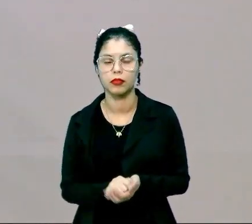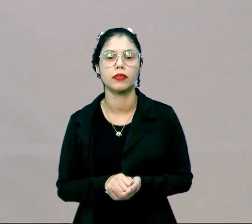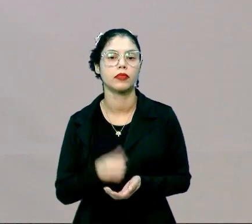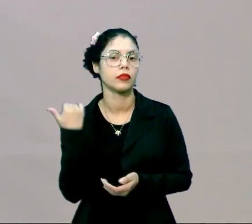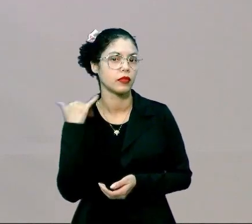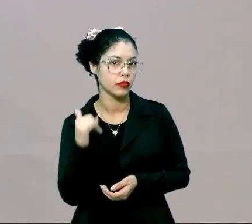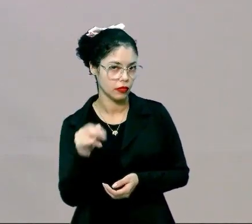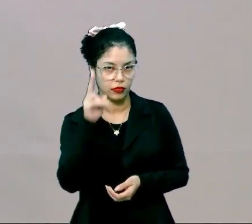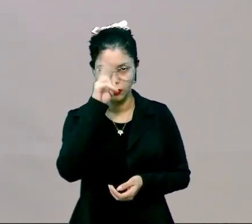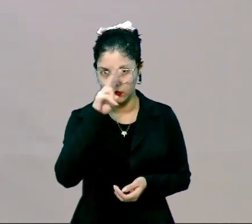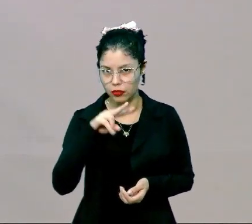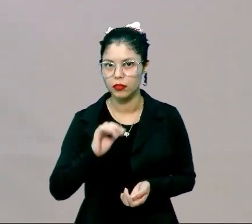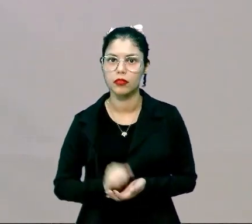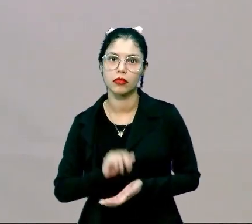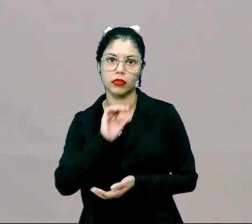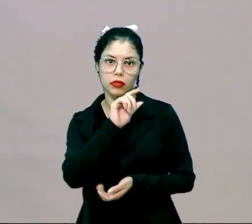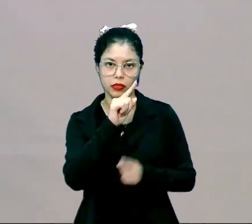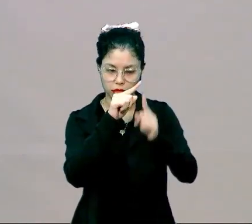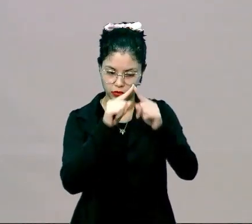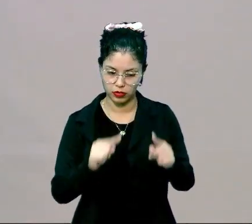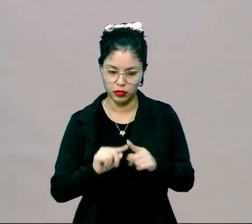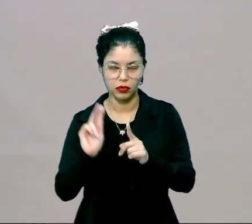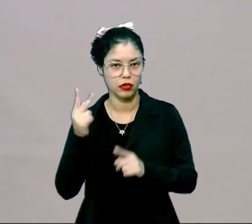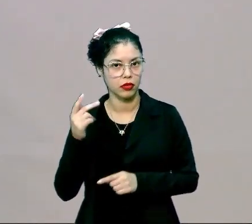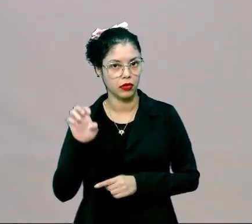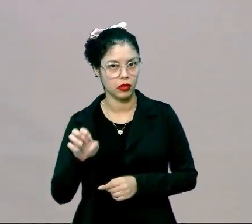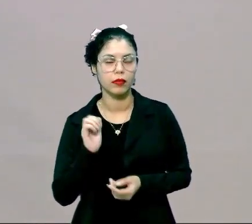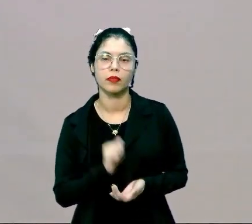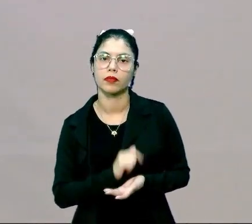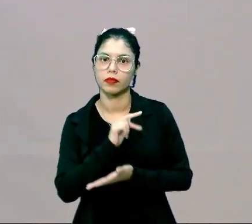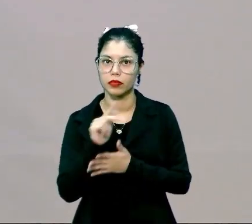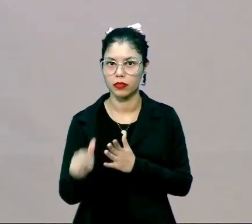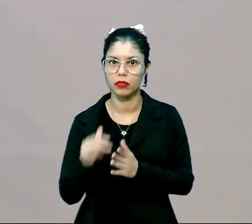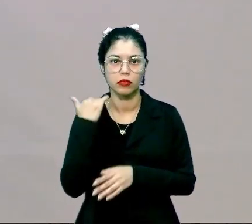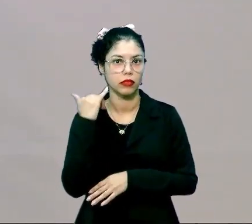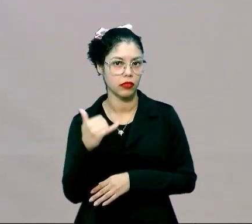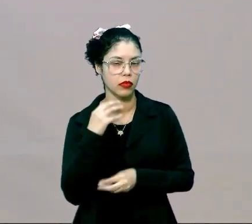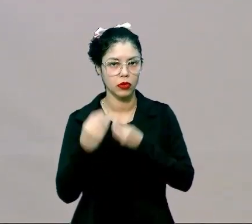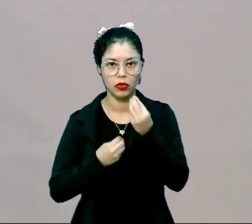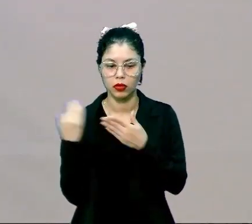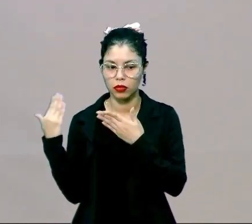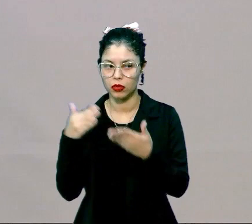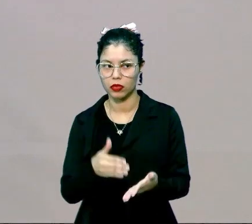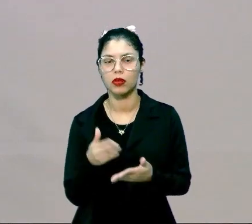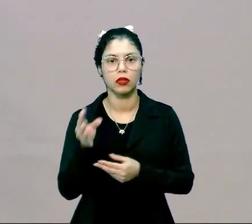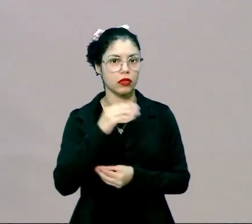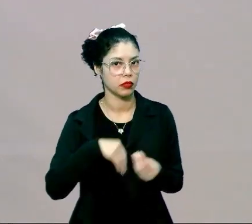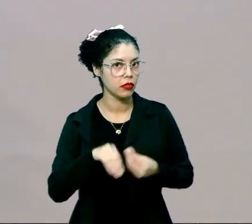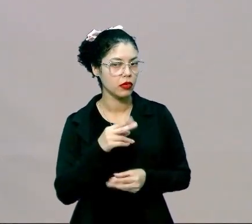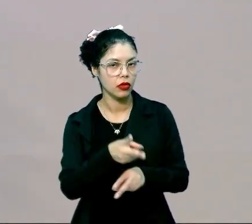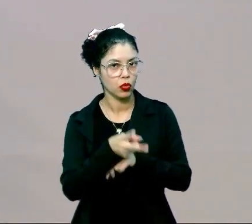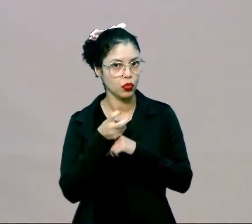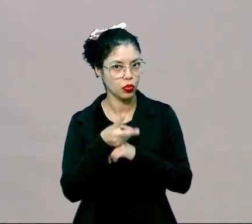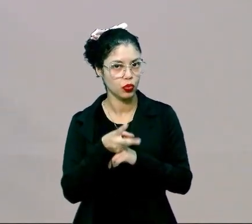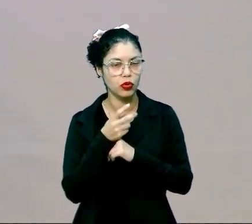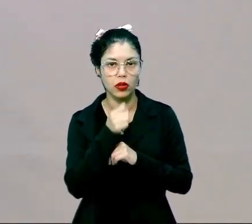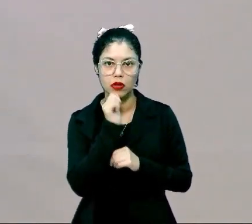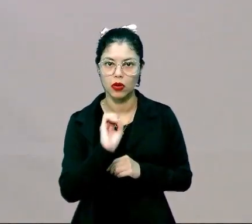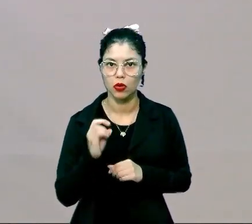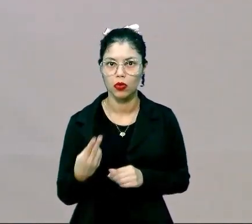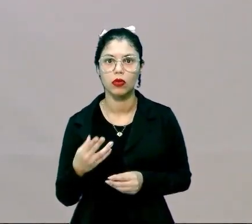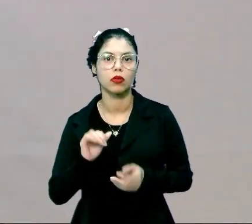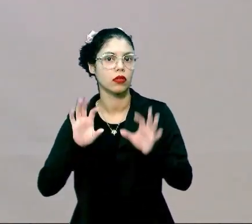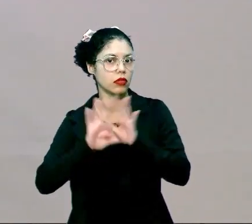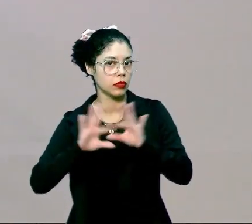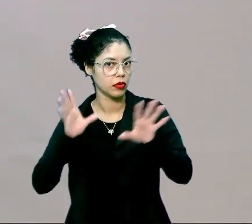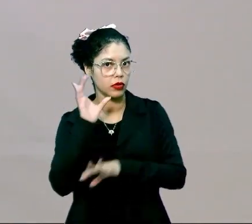é energia, logo ΔH é variação de energia. Então, como que eu determino que uma reação absorveu ou uma